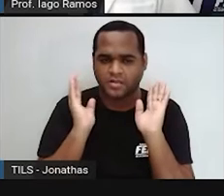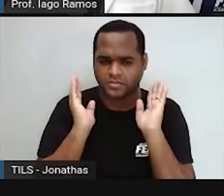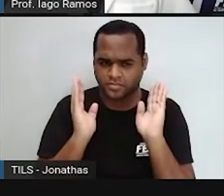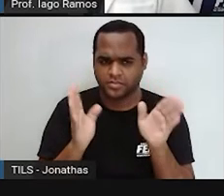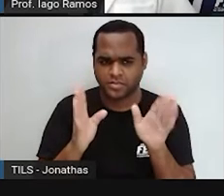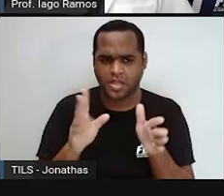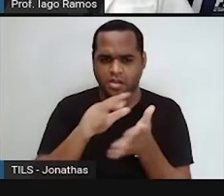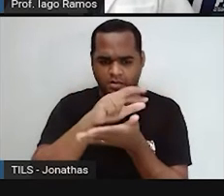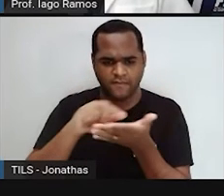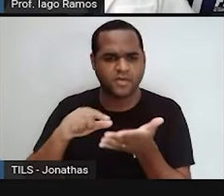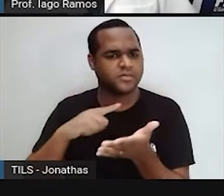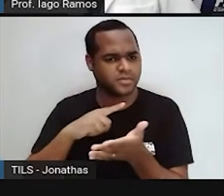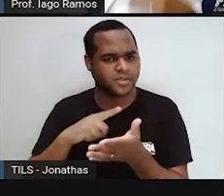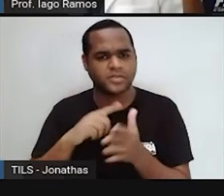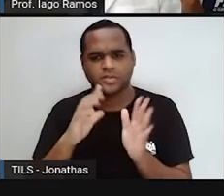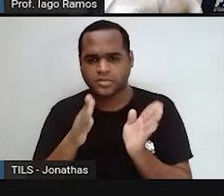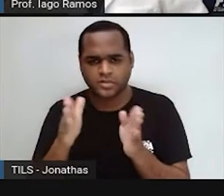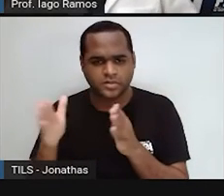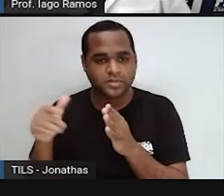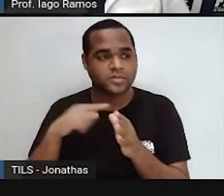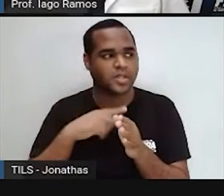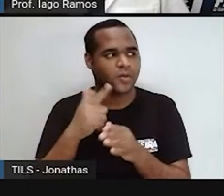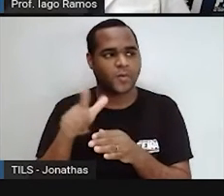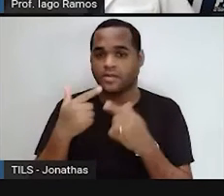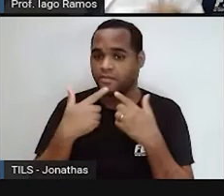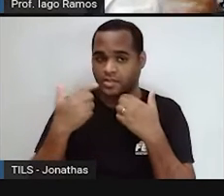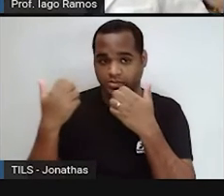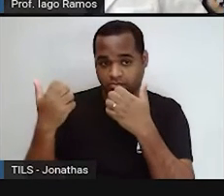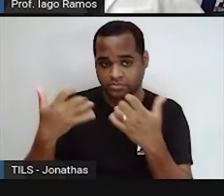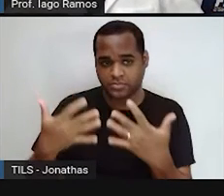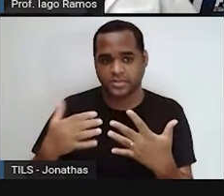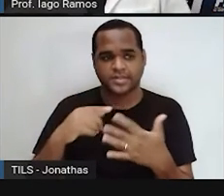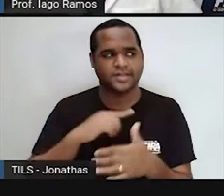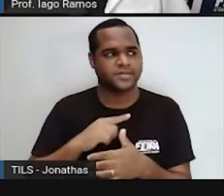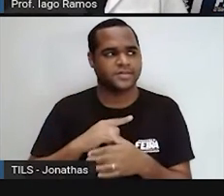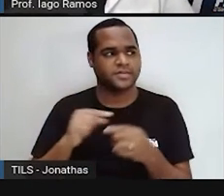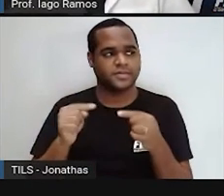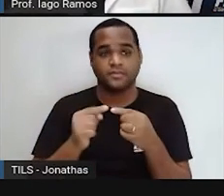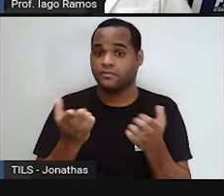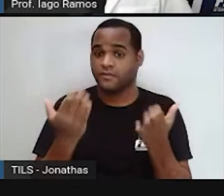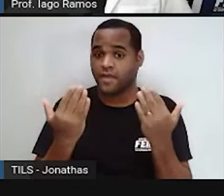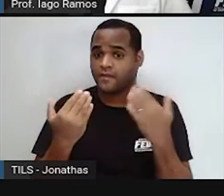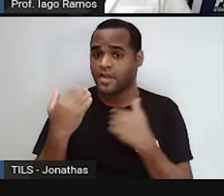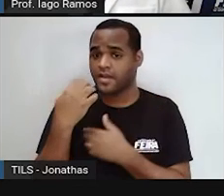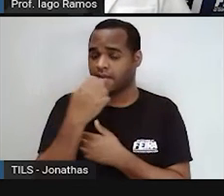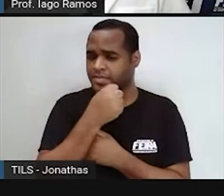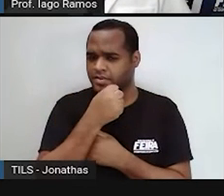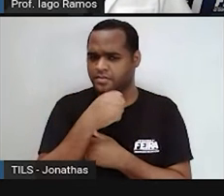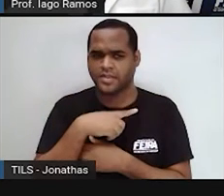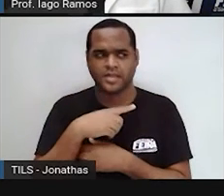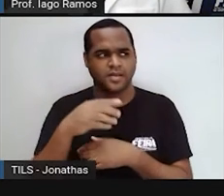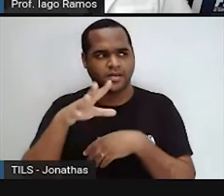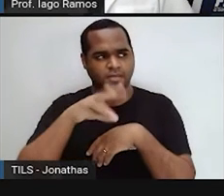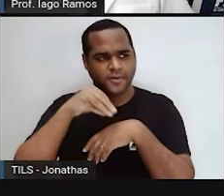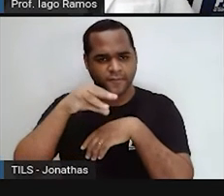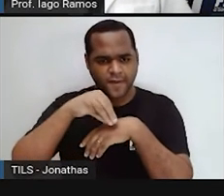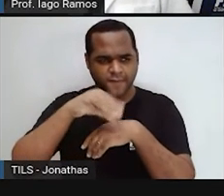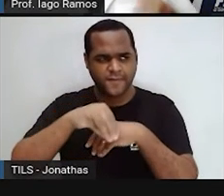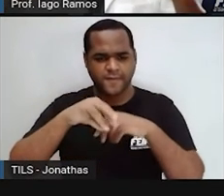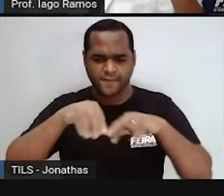pegou seus materiais vamos lá enquanto eu tô falando aqui ó vai lá corre lá em busca desses materiais